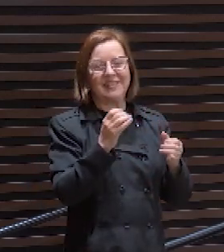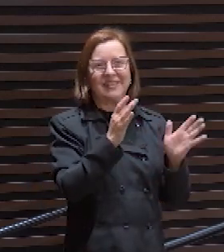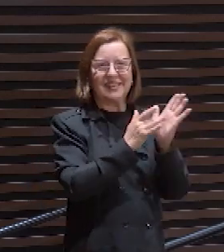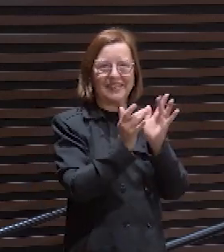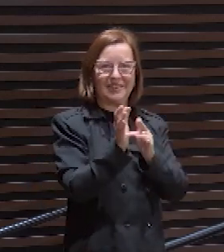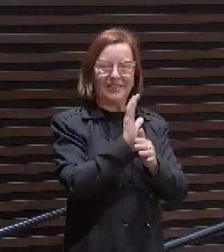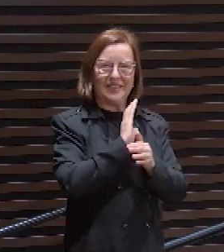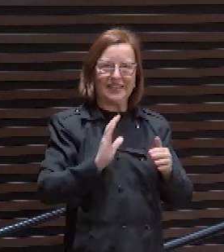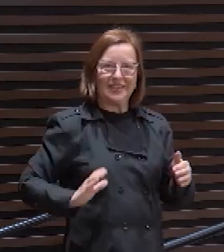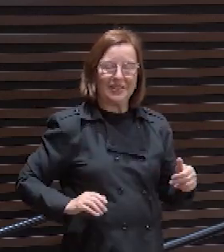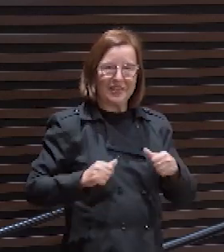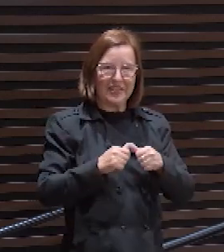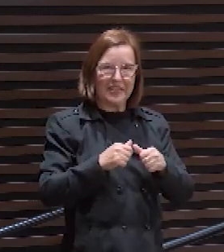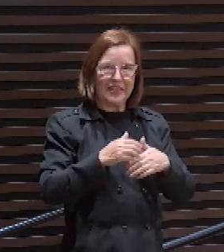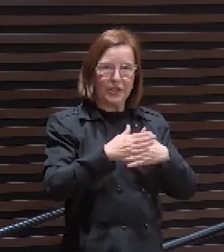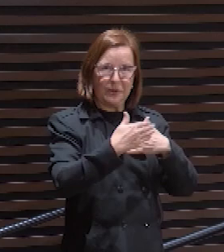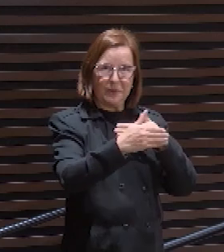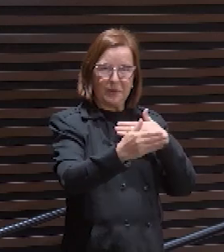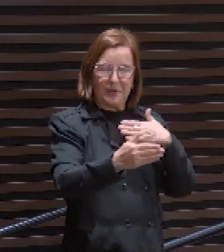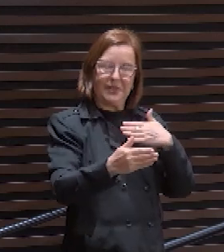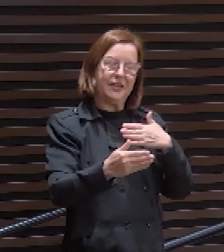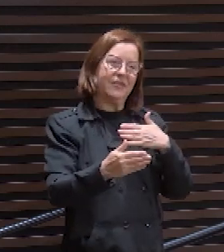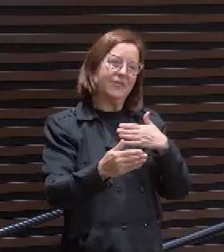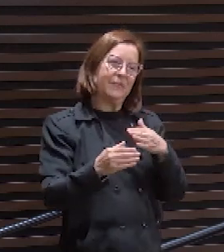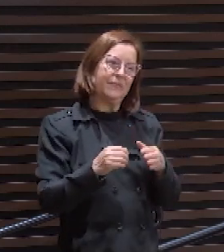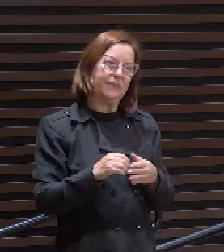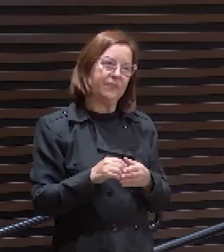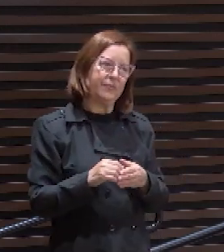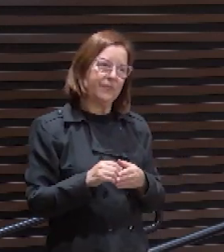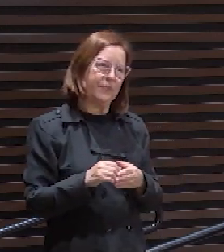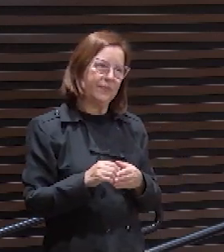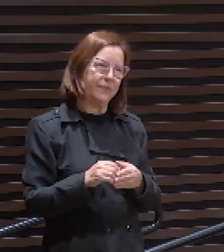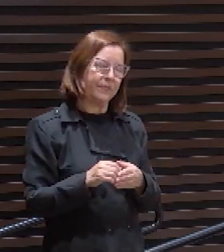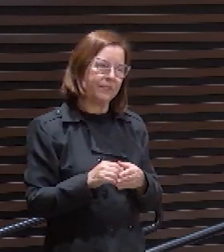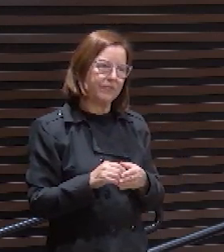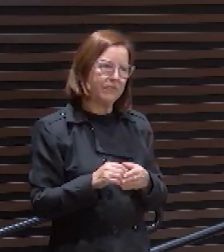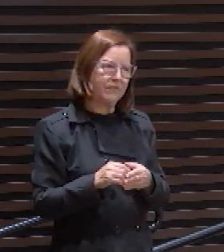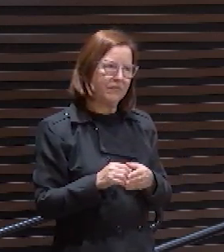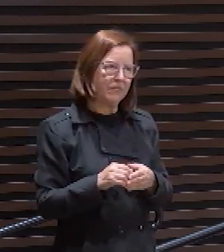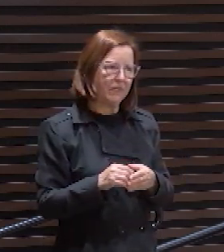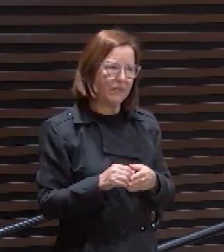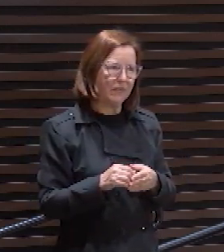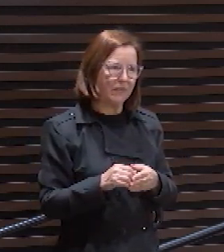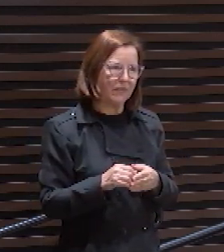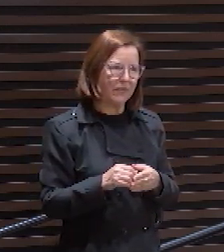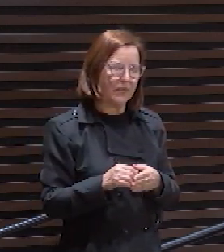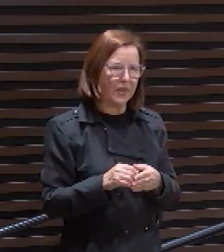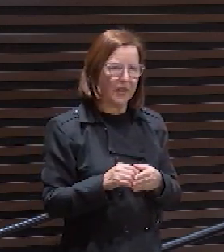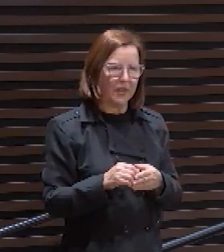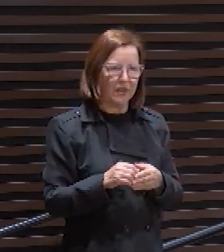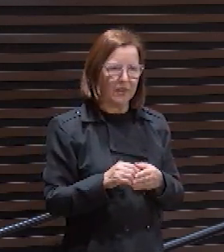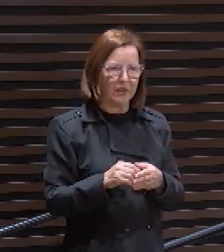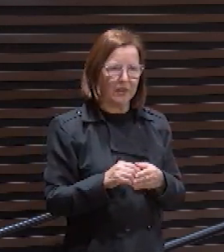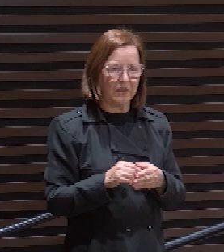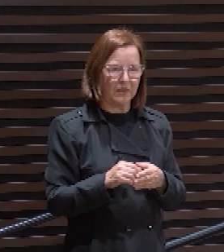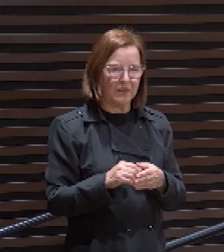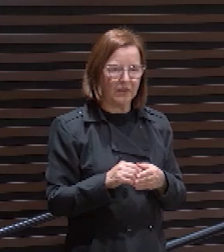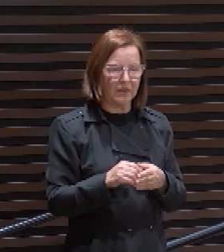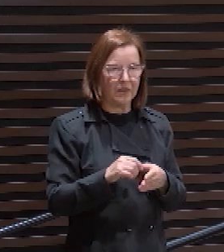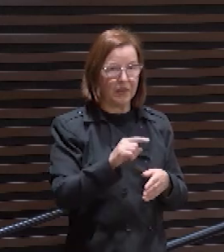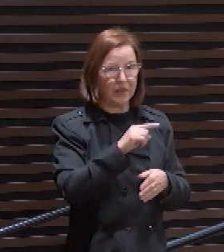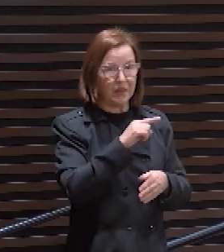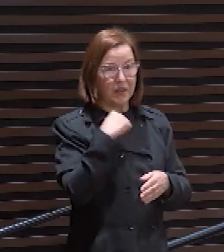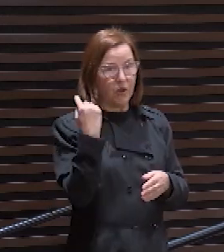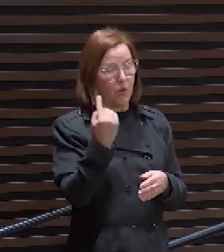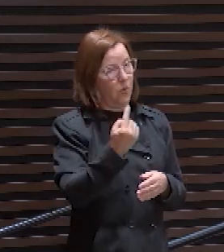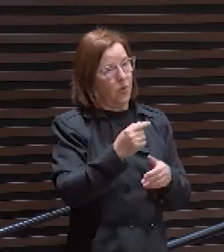neste processo, existem não mecanismos. A gente não faz algumas coisas que elas têm poder para